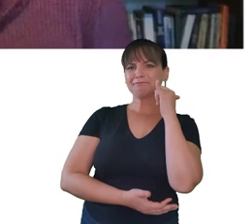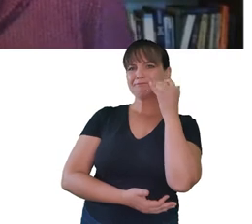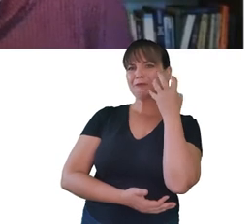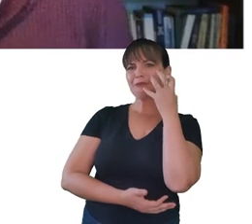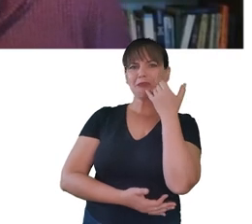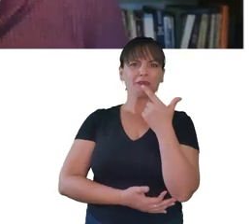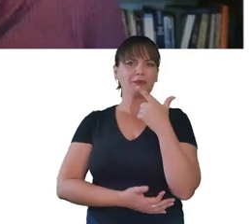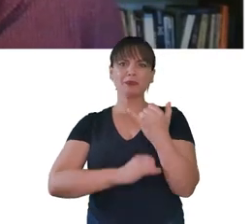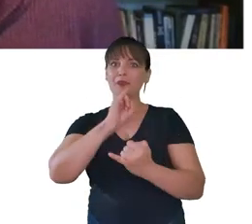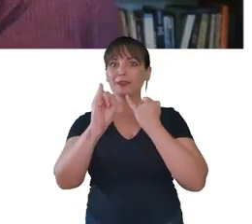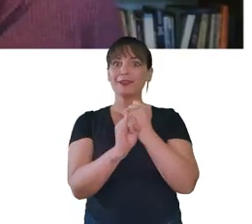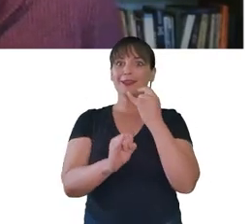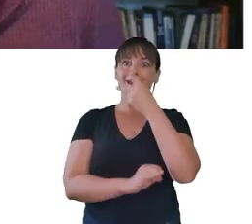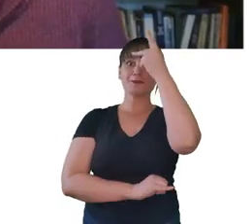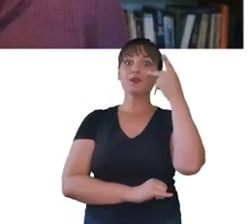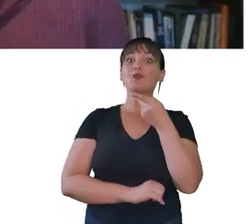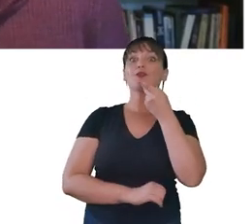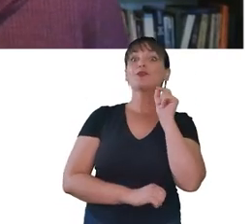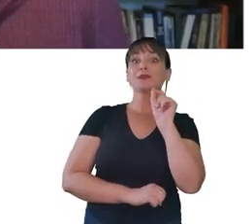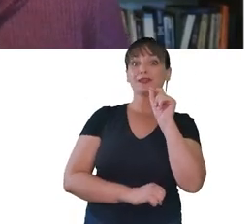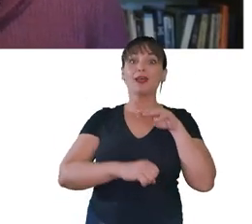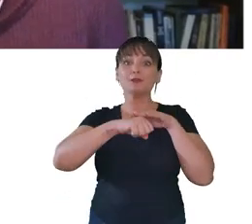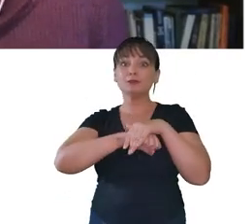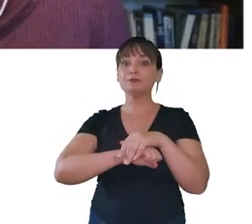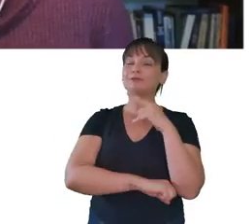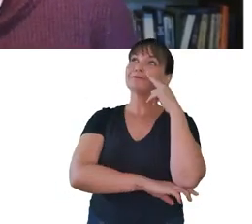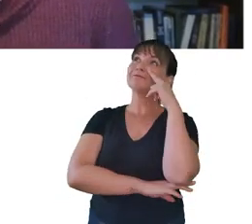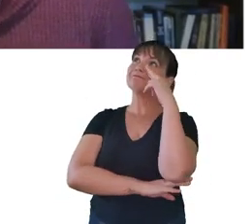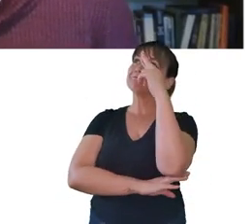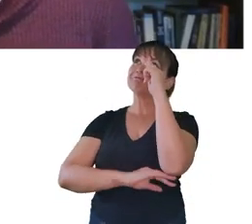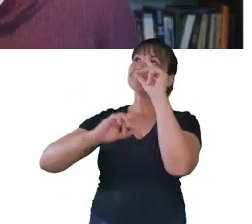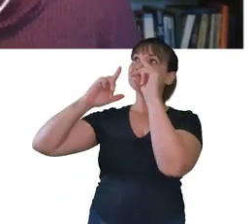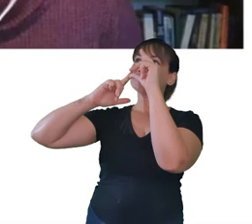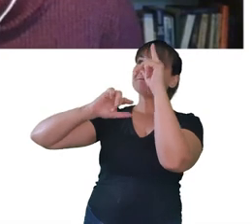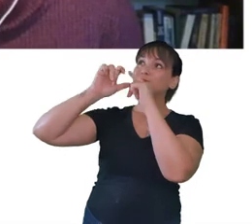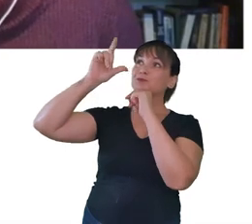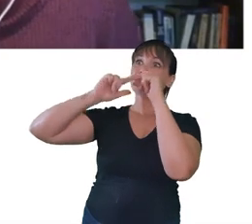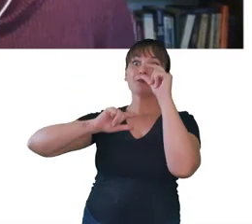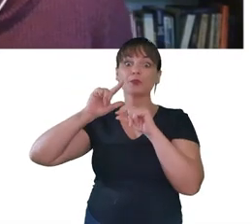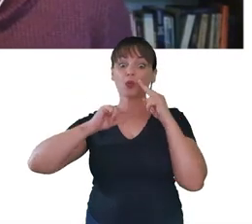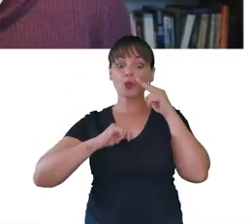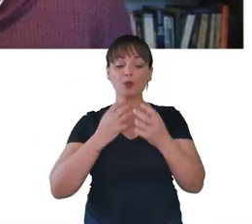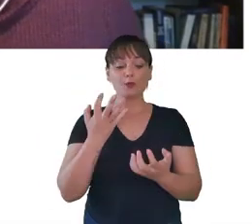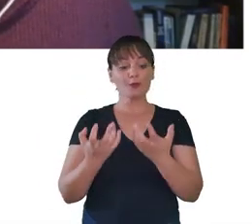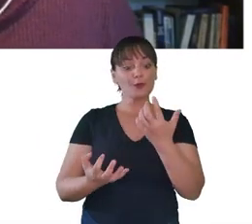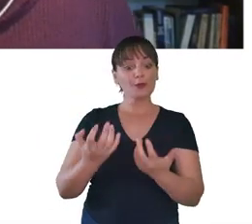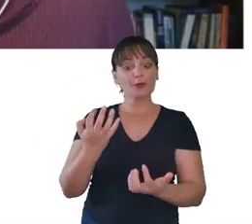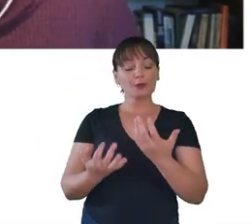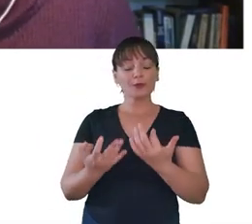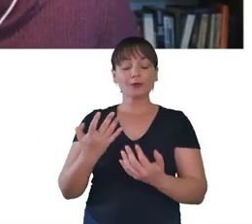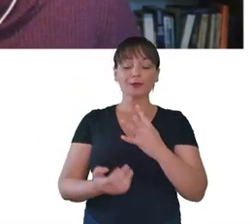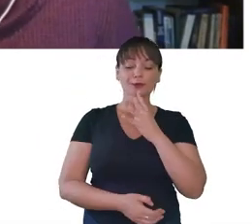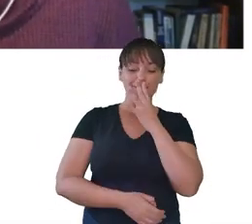as pessoas ficavam à noite fazendo o quê, né? Olhando para as estrelas, olhando para a fogueira. E esse encanto